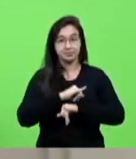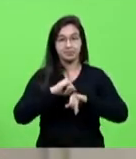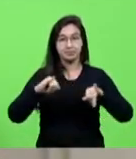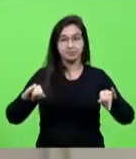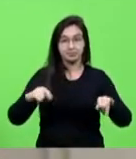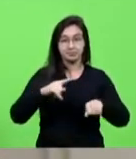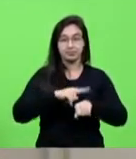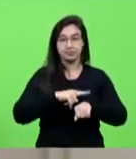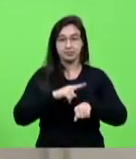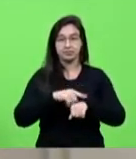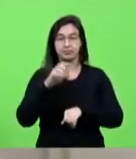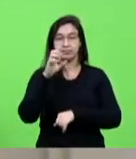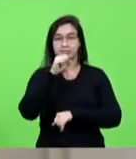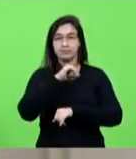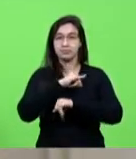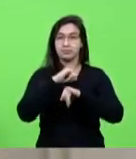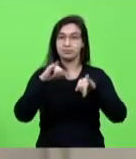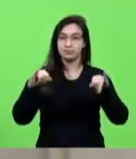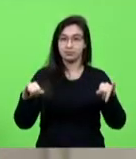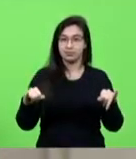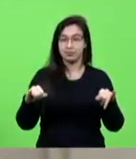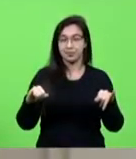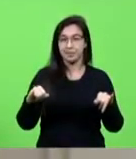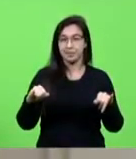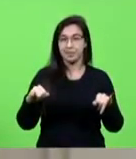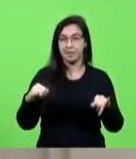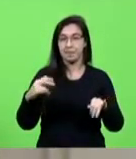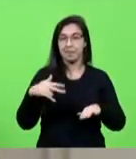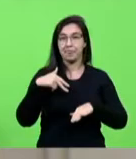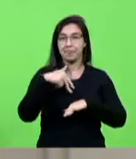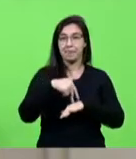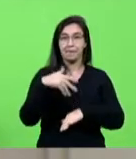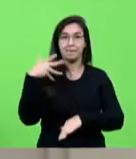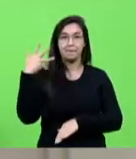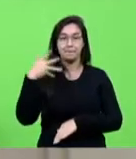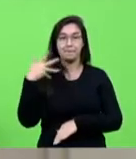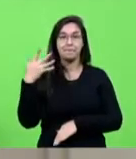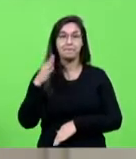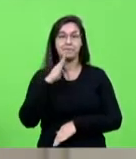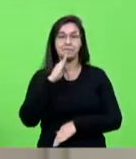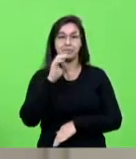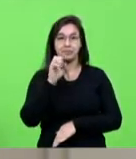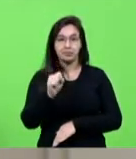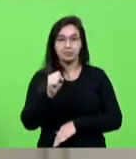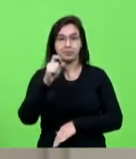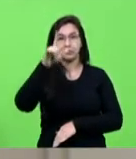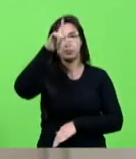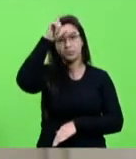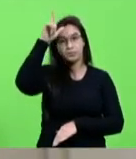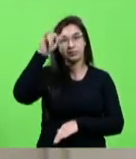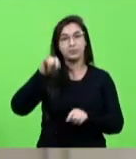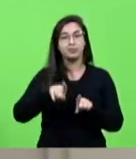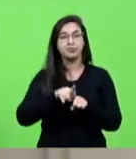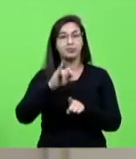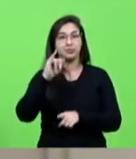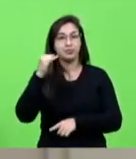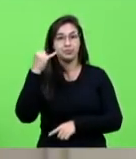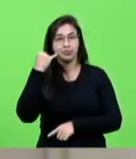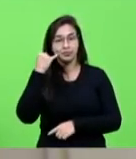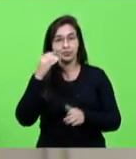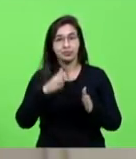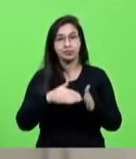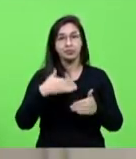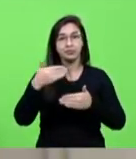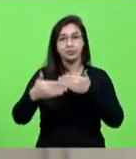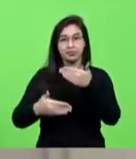breves comunicações. Fizeram uso da palavra os senhores deputados Bruno Souza, Sargento Lima e Gessé Lopes. Grande expediente,